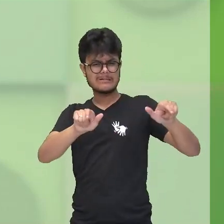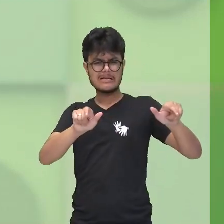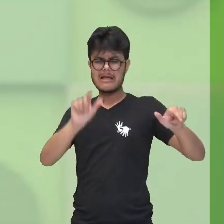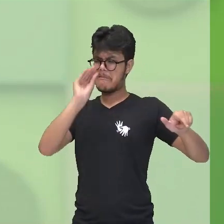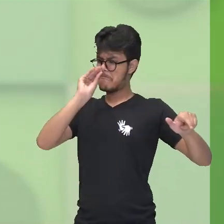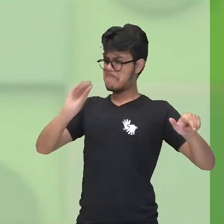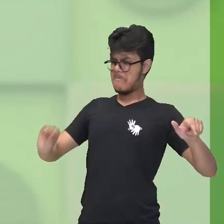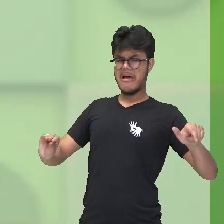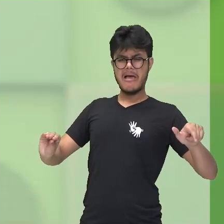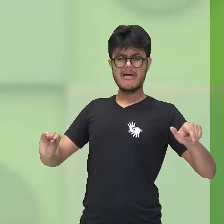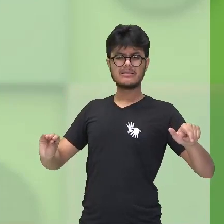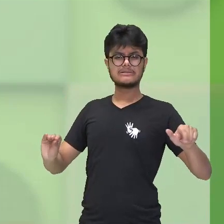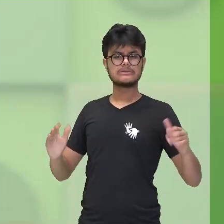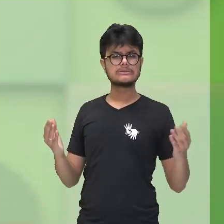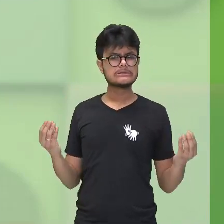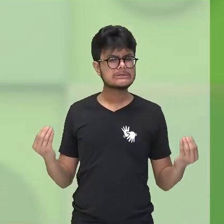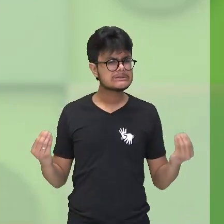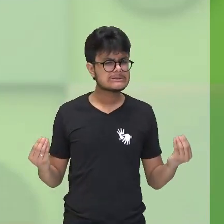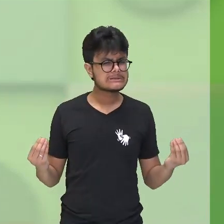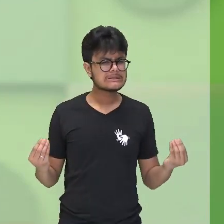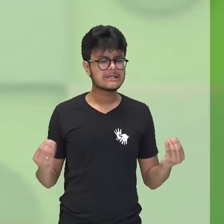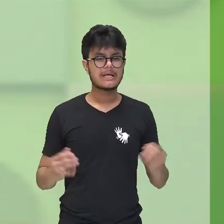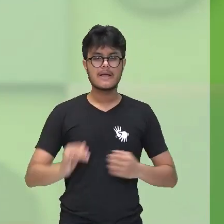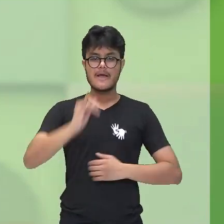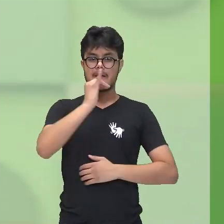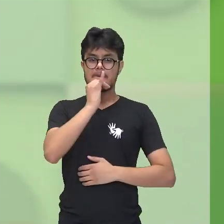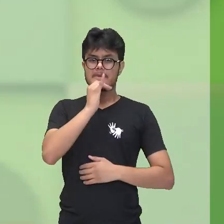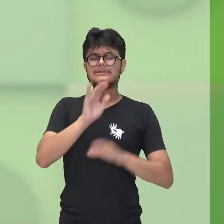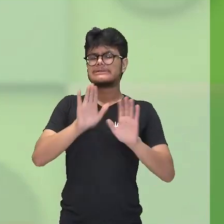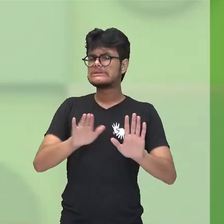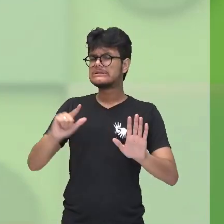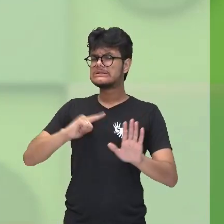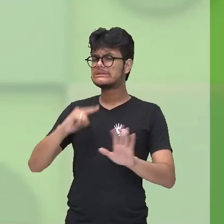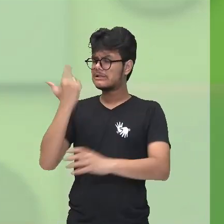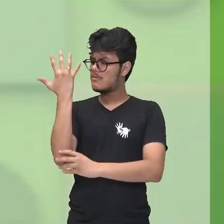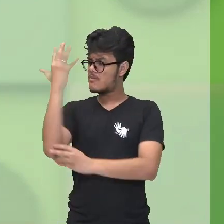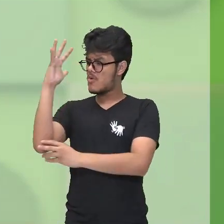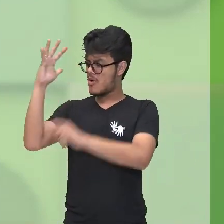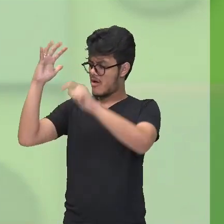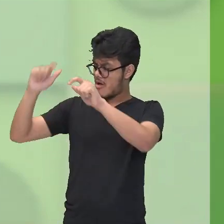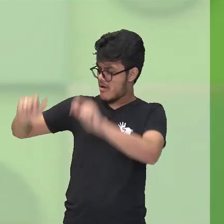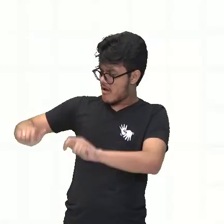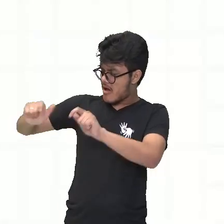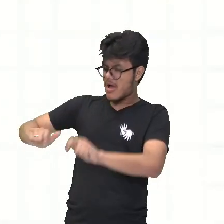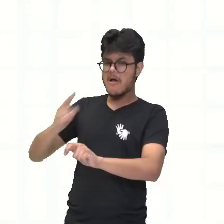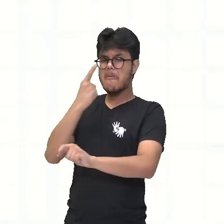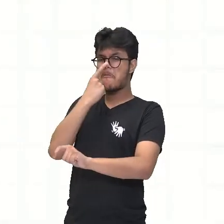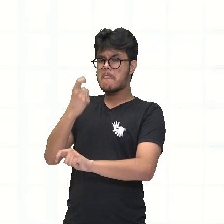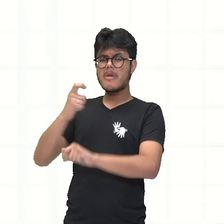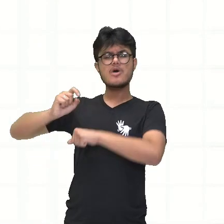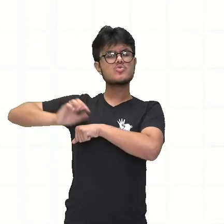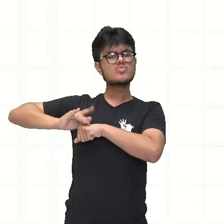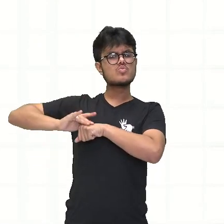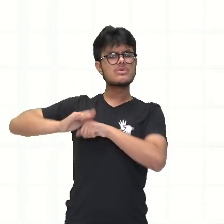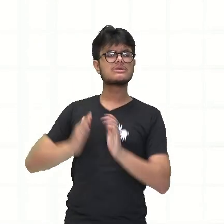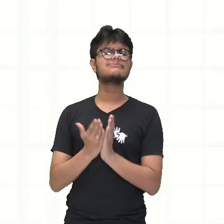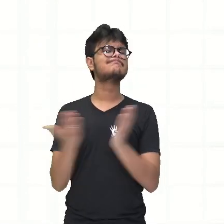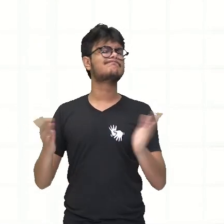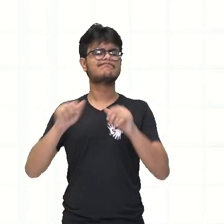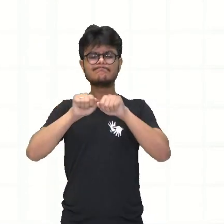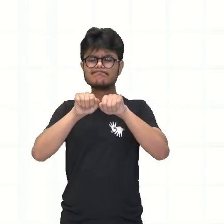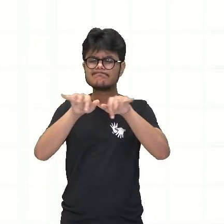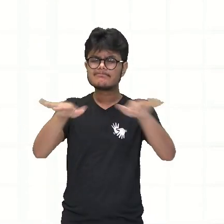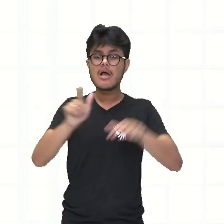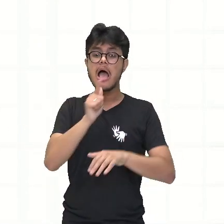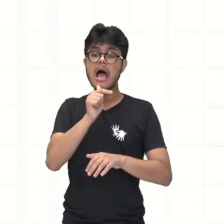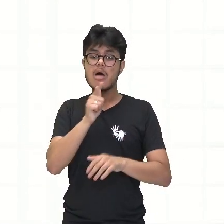ao redor desses ambientes aquáticos, eles podem transmitir doenças. Então, nós vamos ver aí sobre as doenças de veiculação